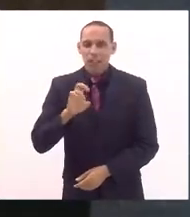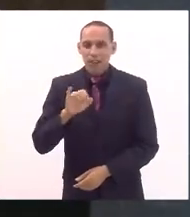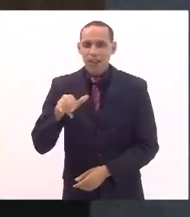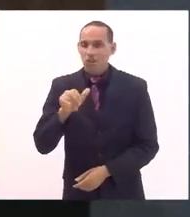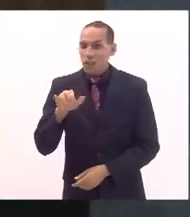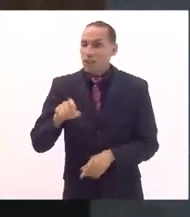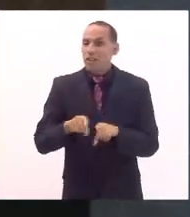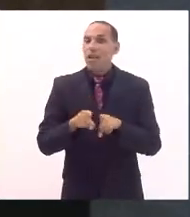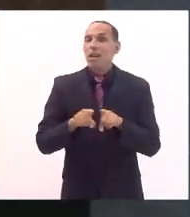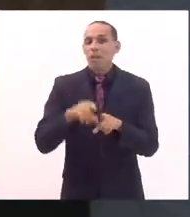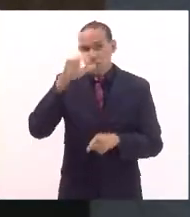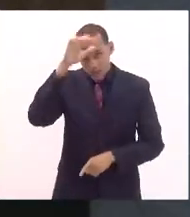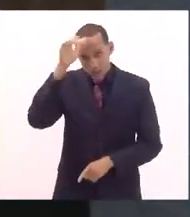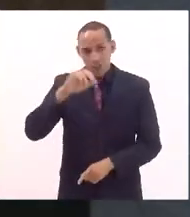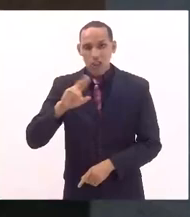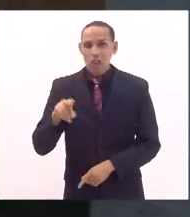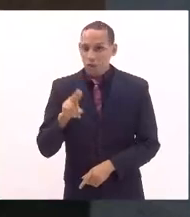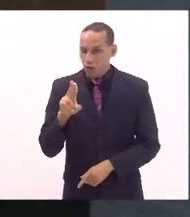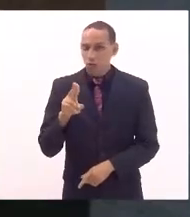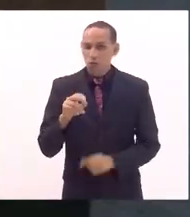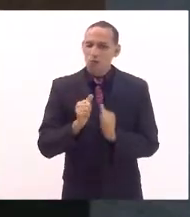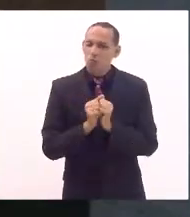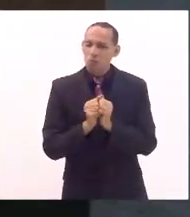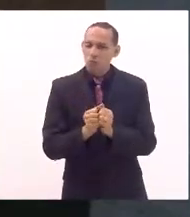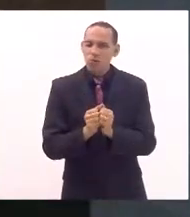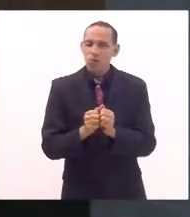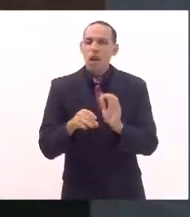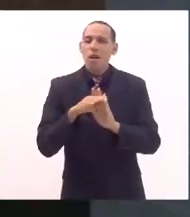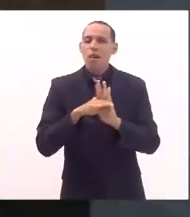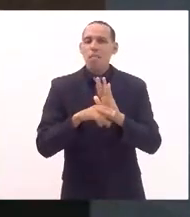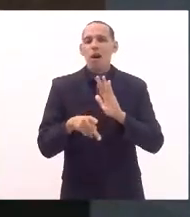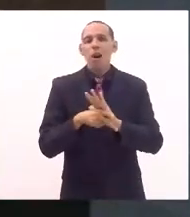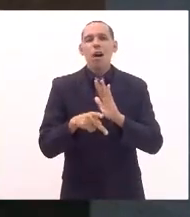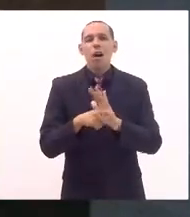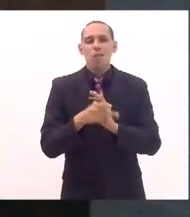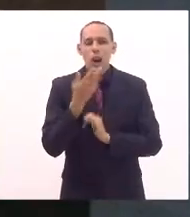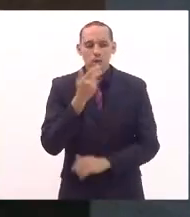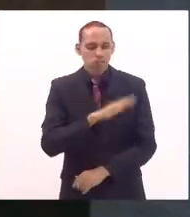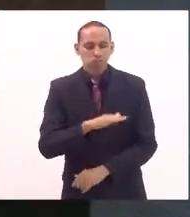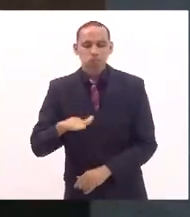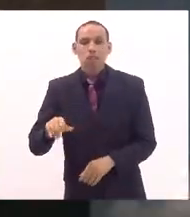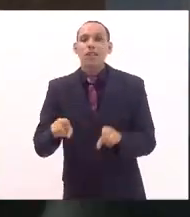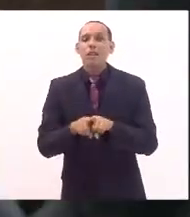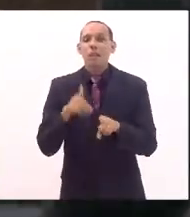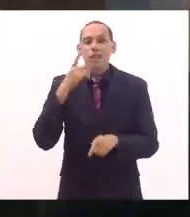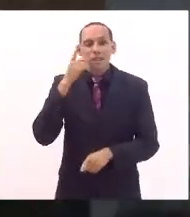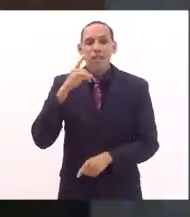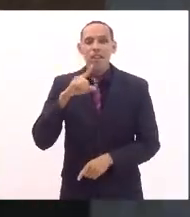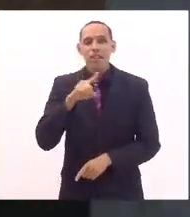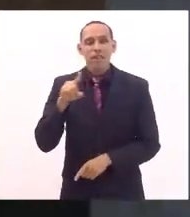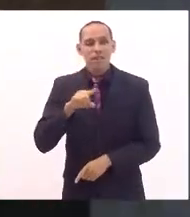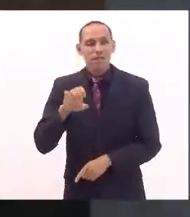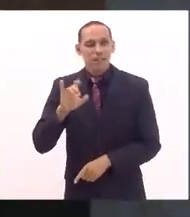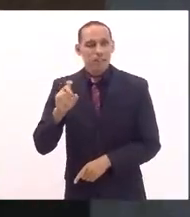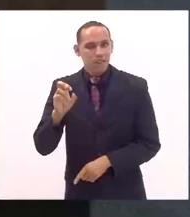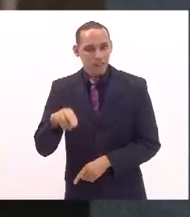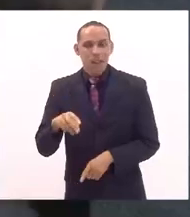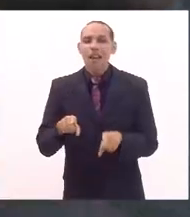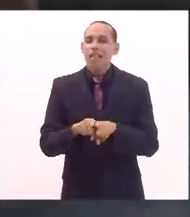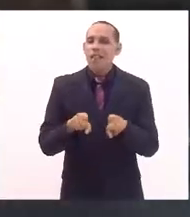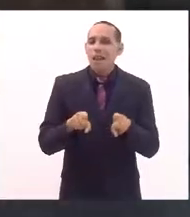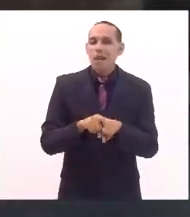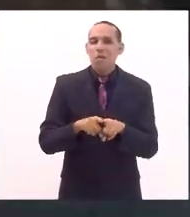Ju que tem um trabalho e acompanha a falta da infância a deputada a zeidan Ea deputada a nossa